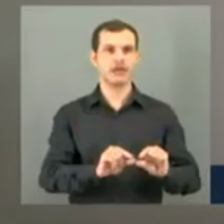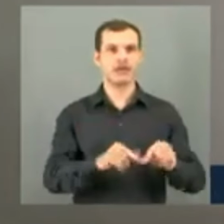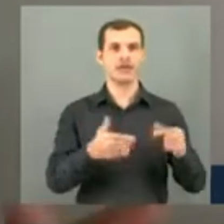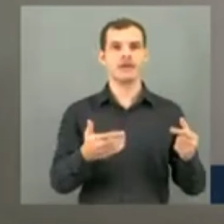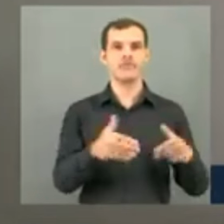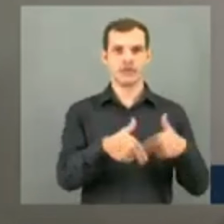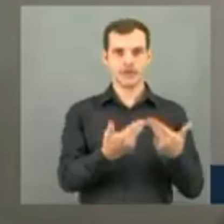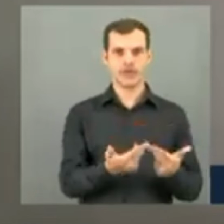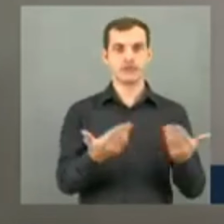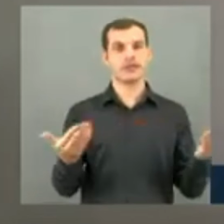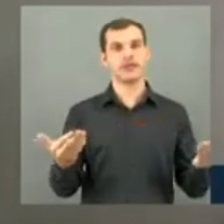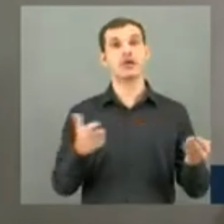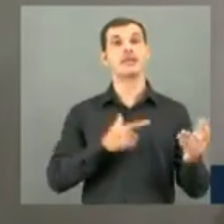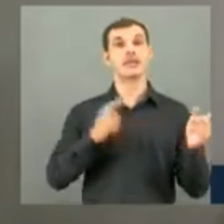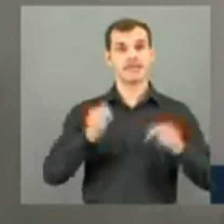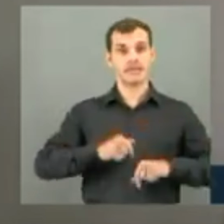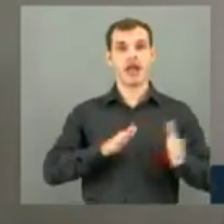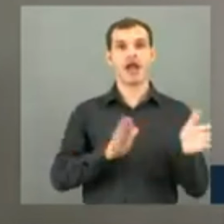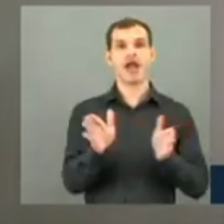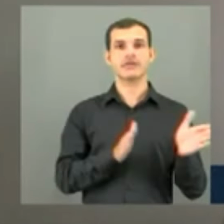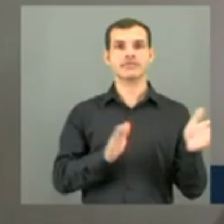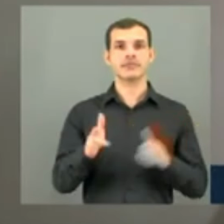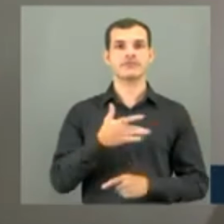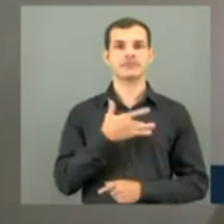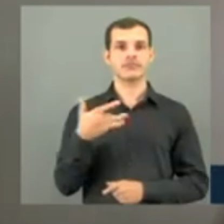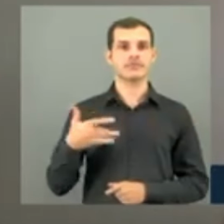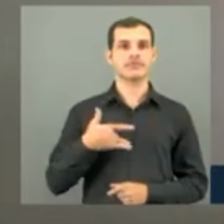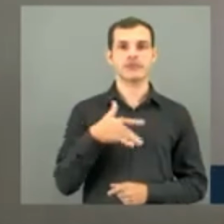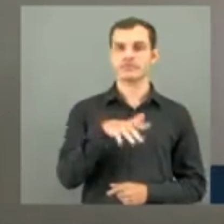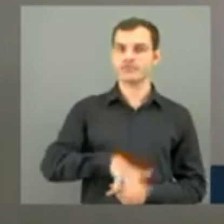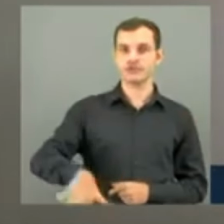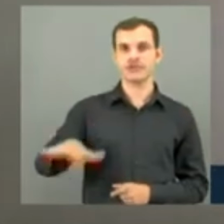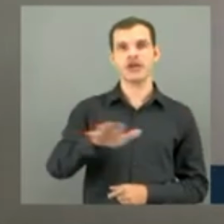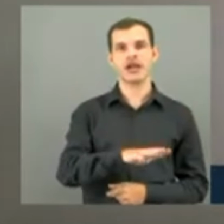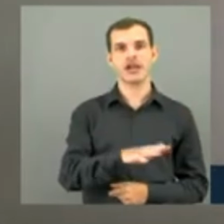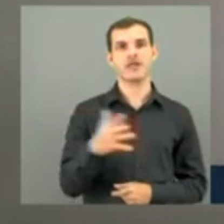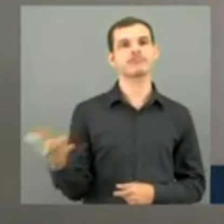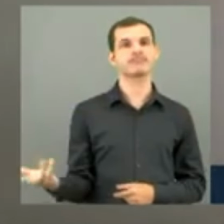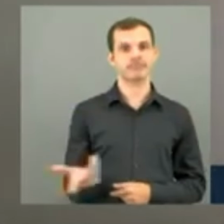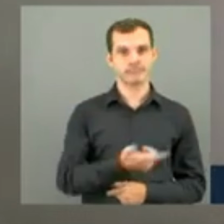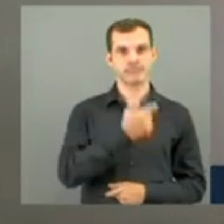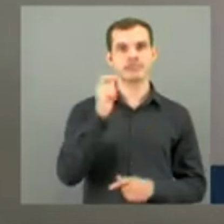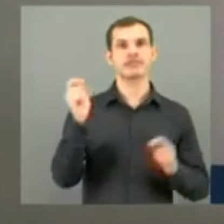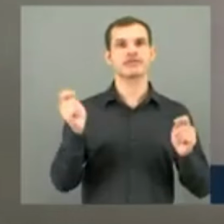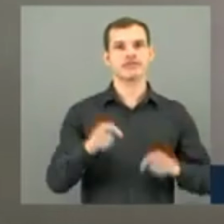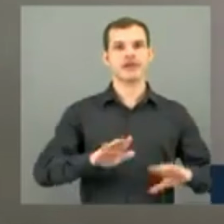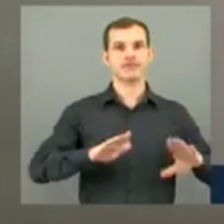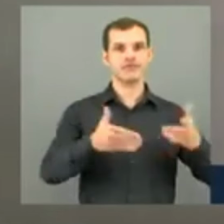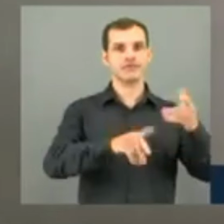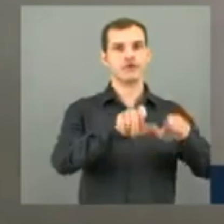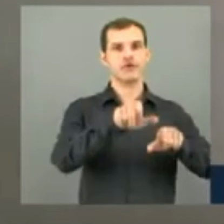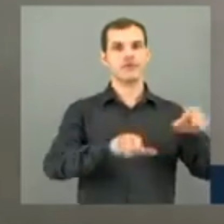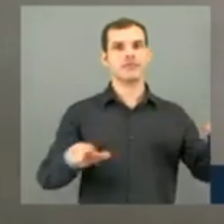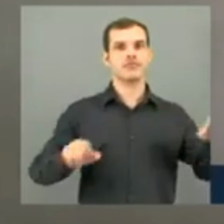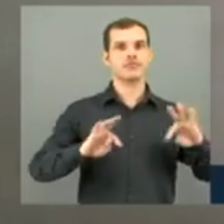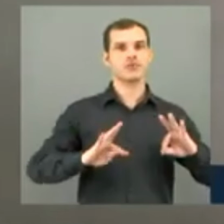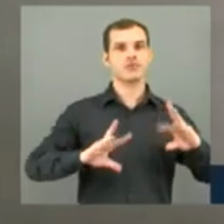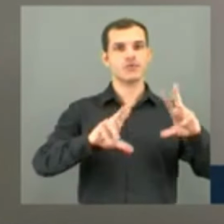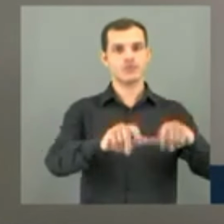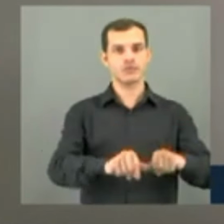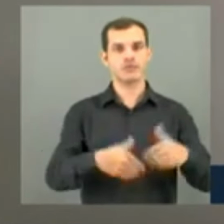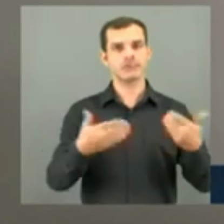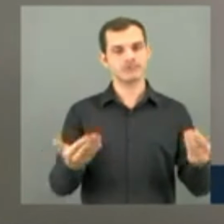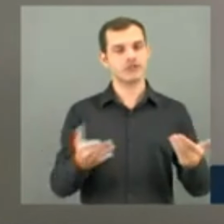garante total acesso à saúde universal de forma com qualidade a todos. Então, é